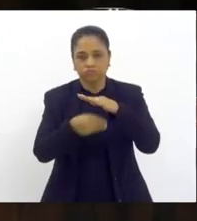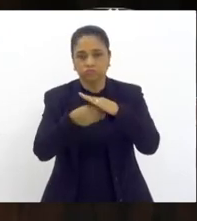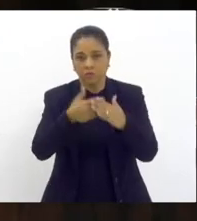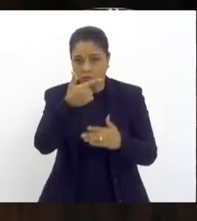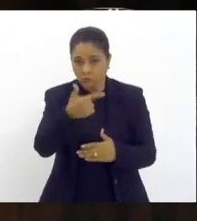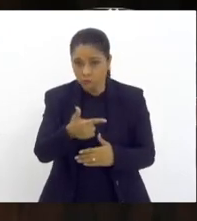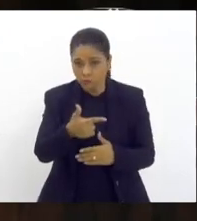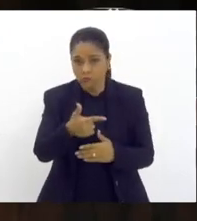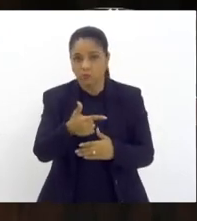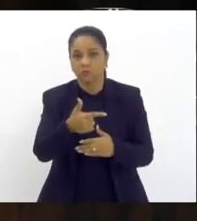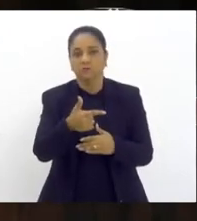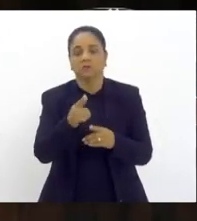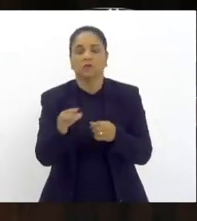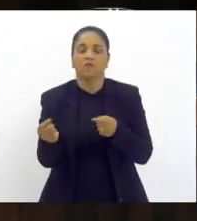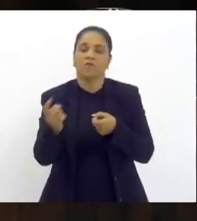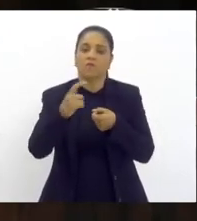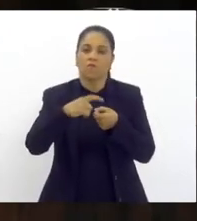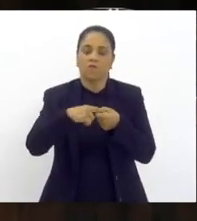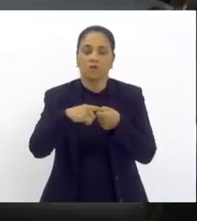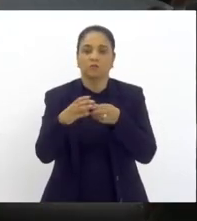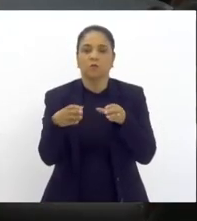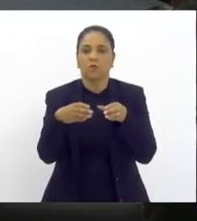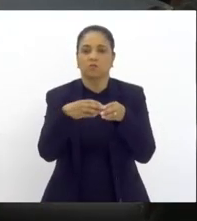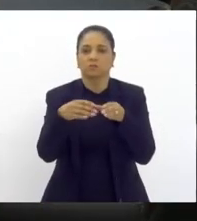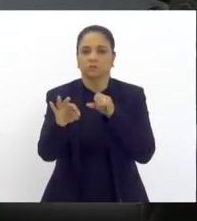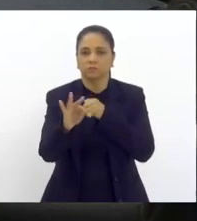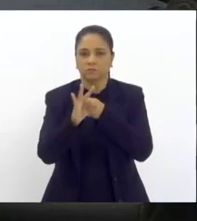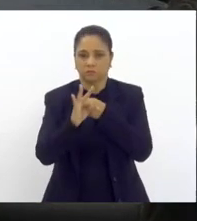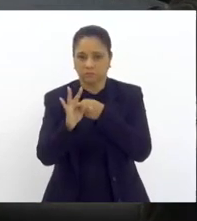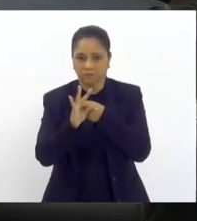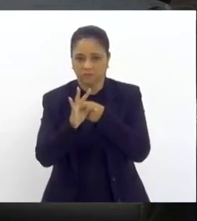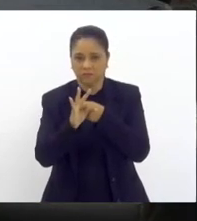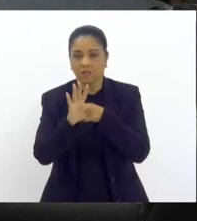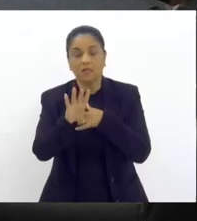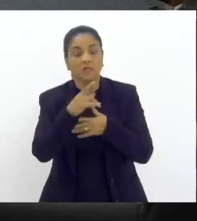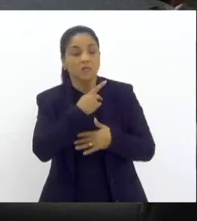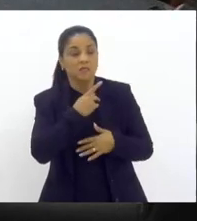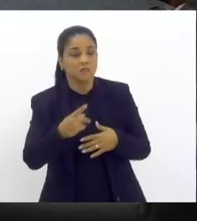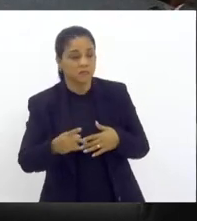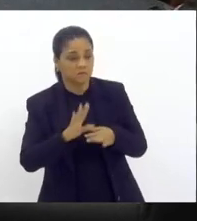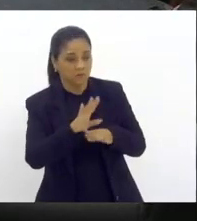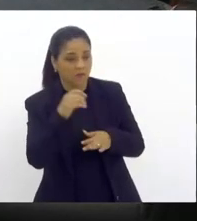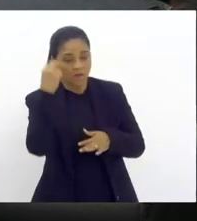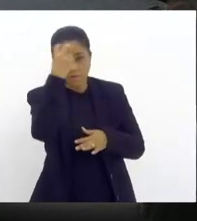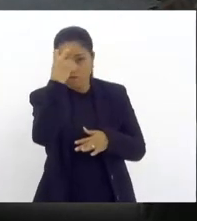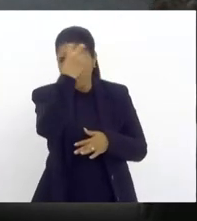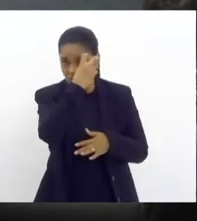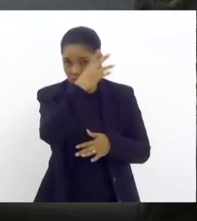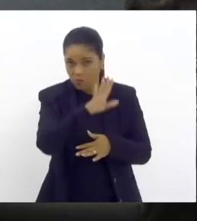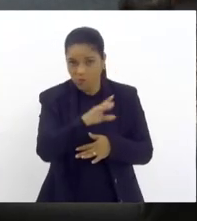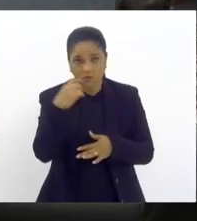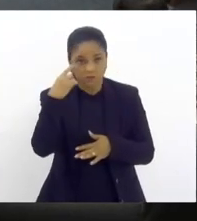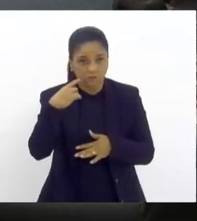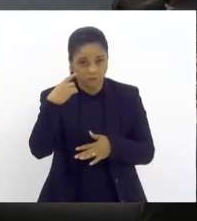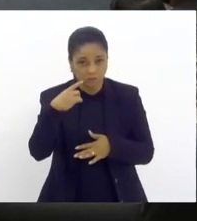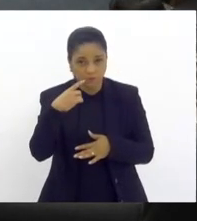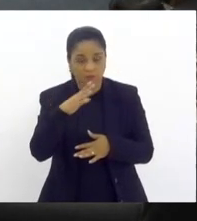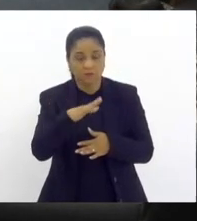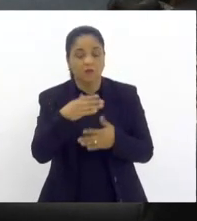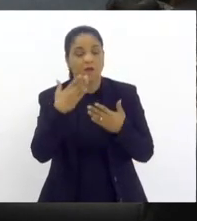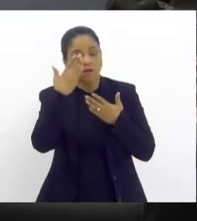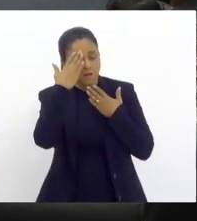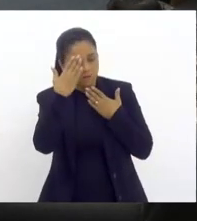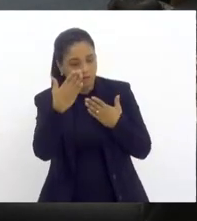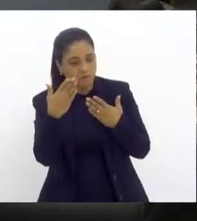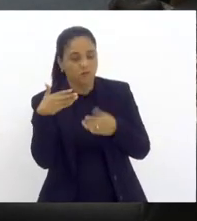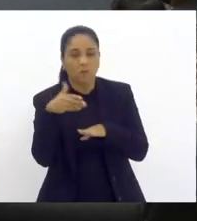retorna às comissões técnicas, à comissão técnica. Com gentileza, presidente Verônica, queria agradecer. Pois não. a sua presença